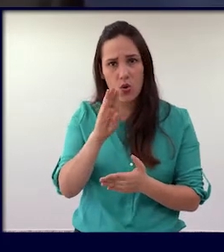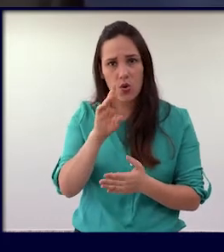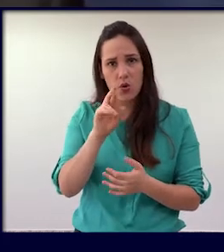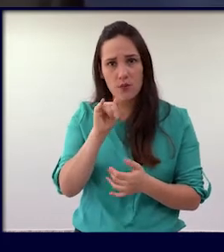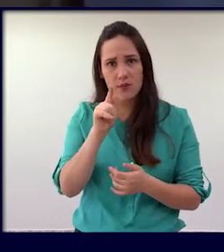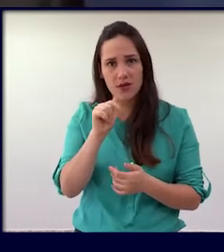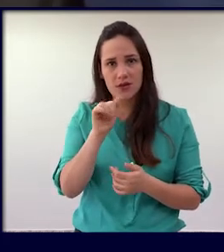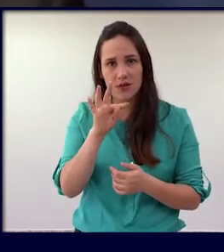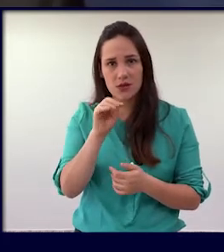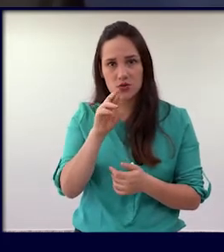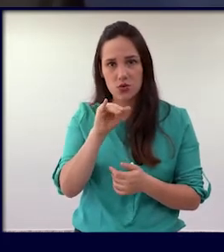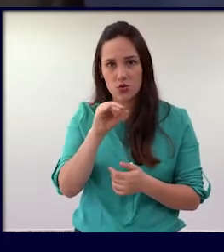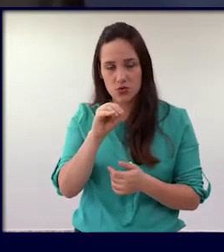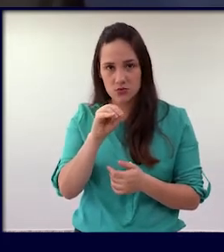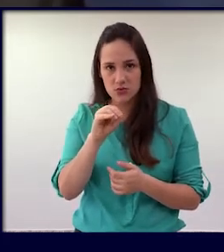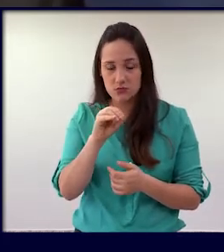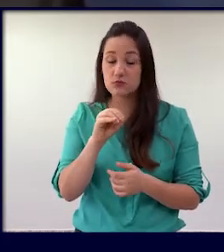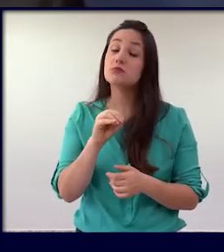é obrigatório?